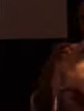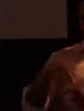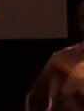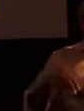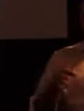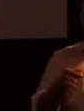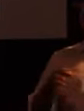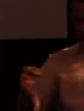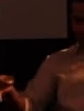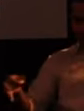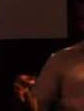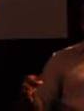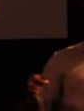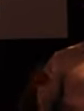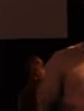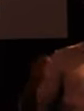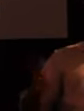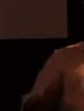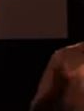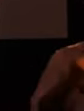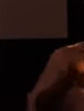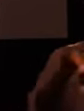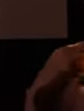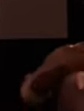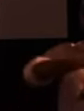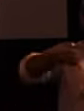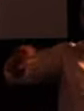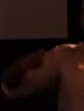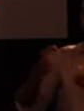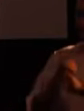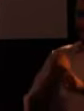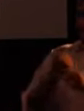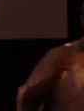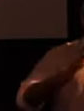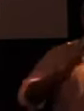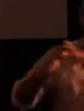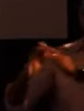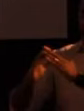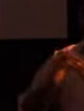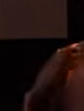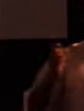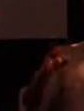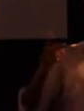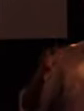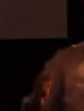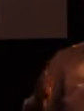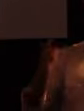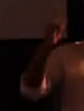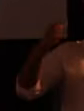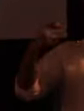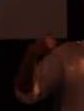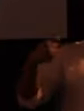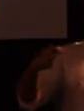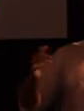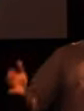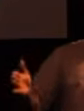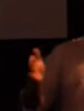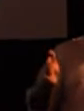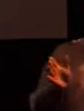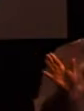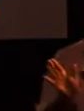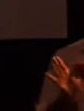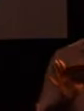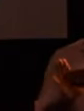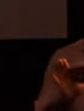de uma vez a área do terreno, então eu posso construir em 1000 metros? Não, não pode. Tem que atender recuo, tá certo? E aí, no que ele atende